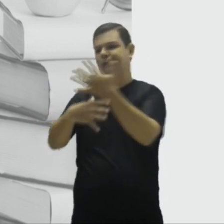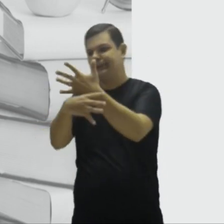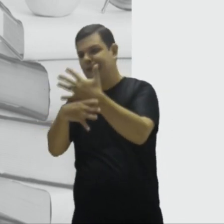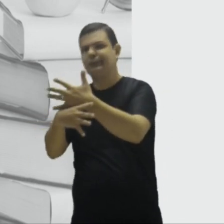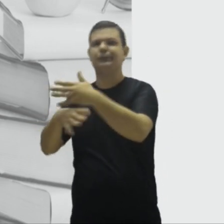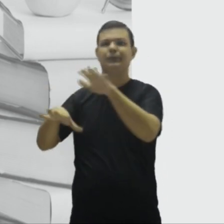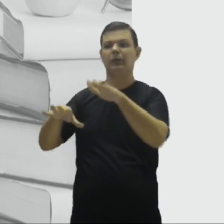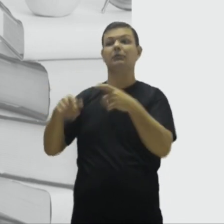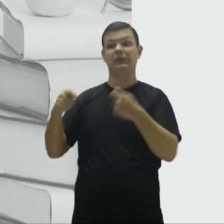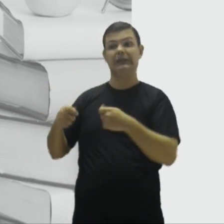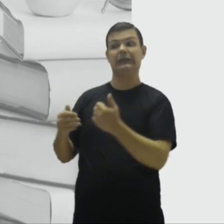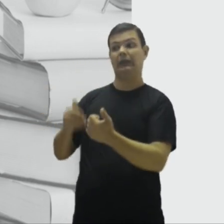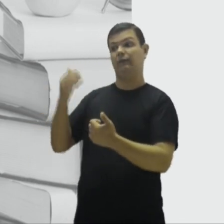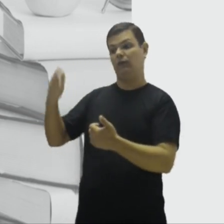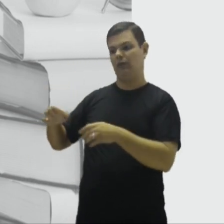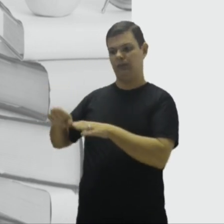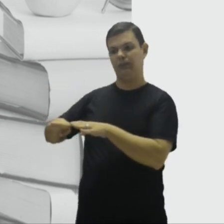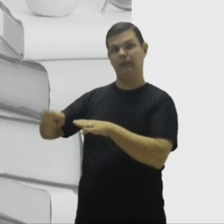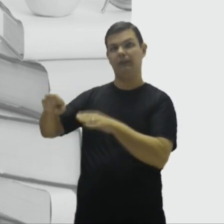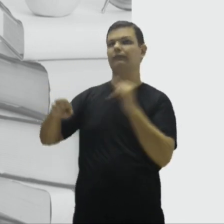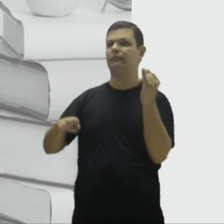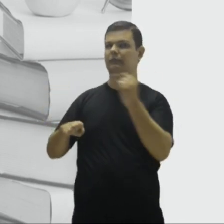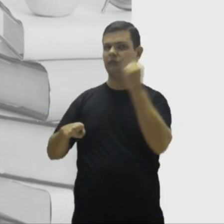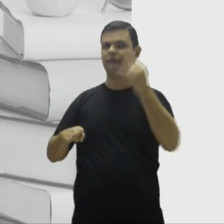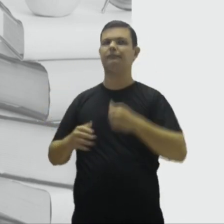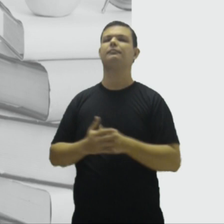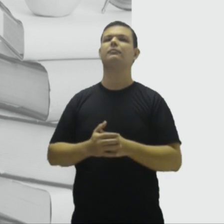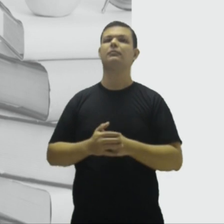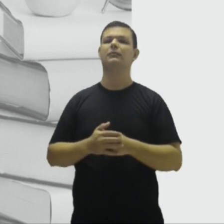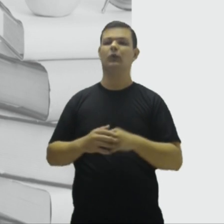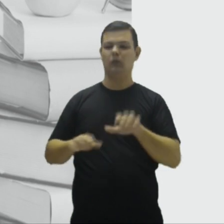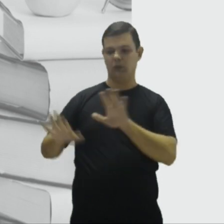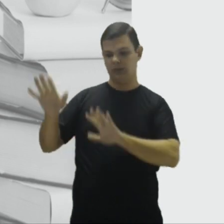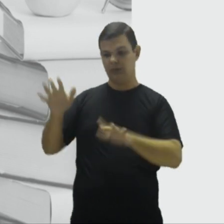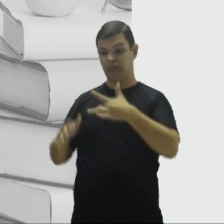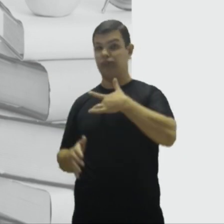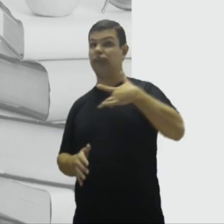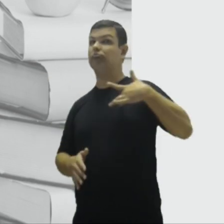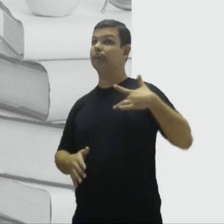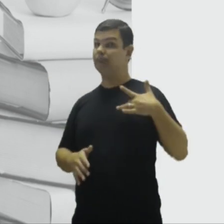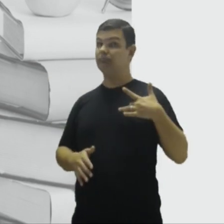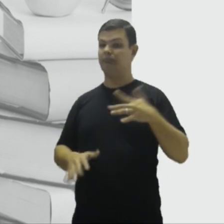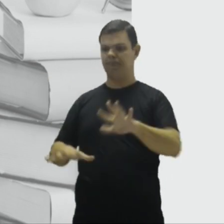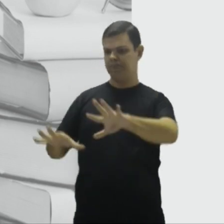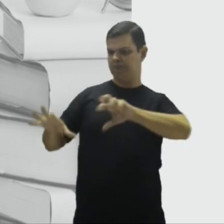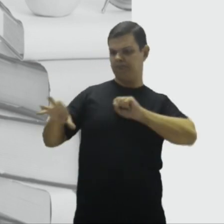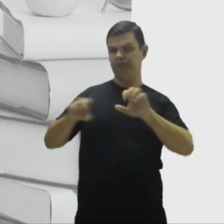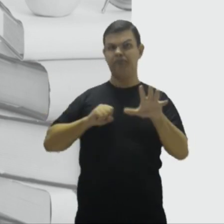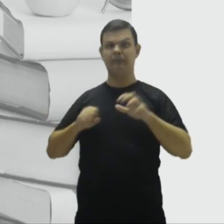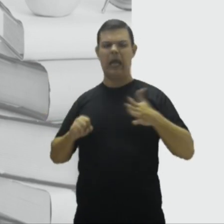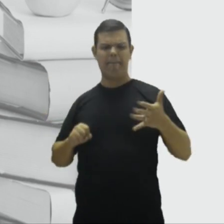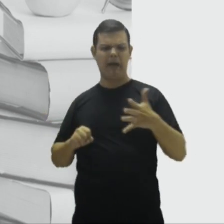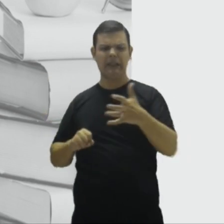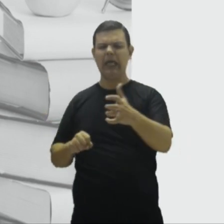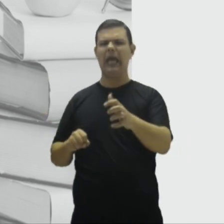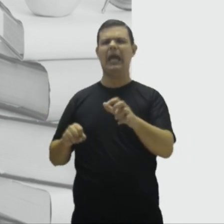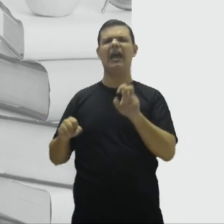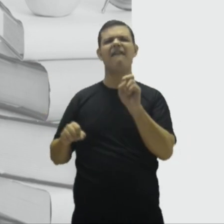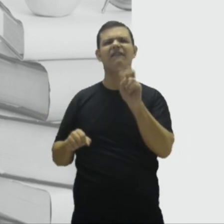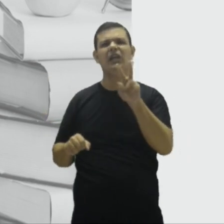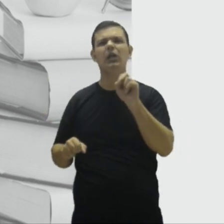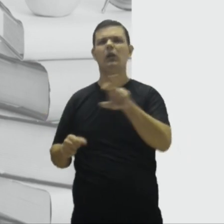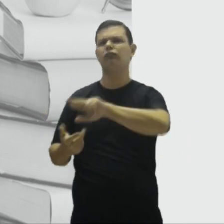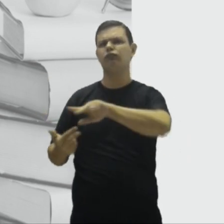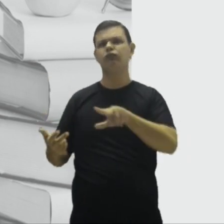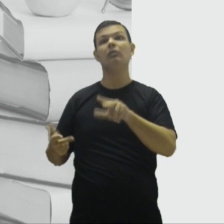andar calçado é muito importante. Por uma questão sanitária, você tomar cuidado para você não pegar bactérias, vírus. Então,